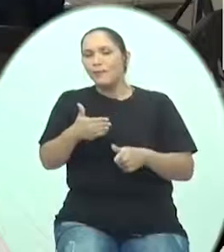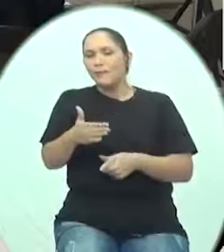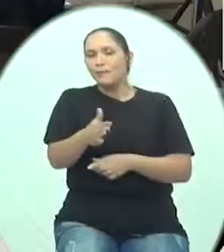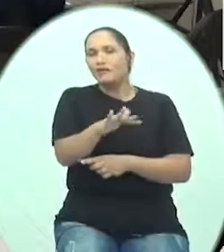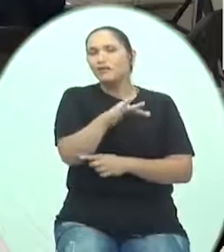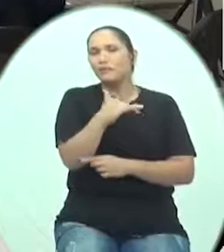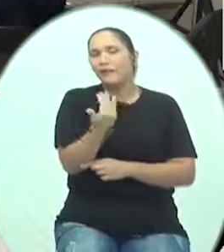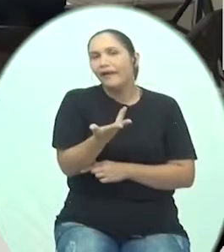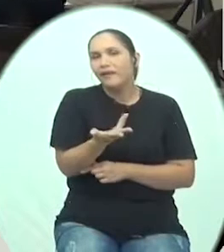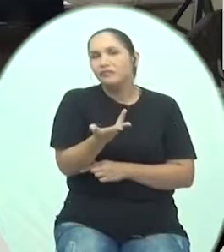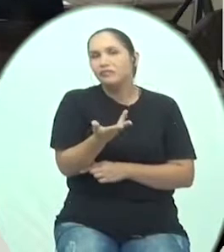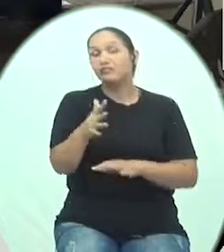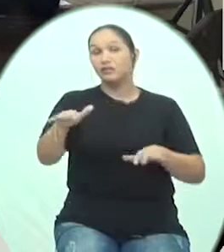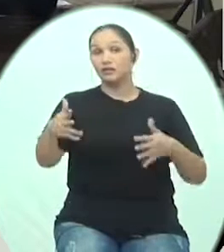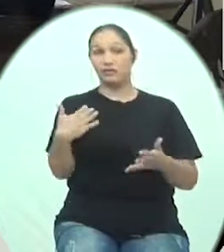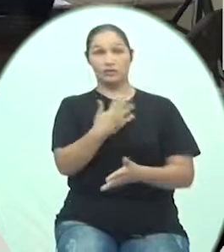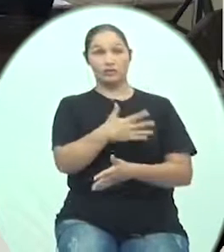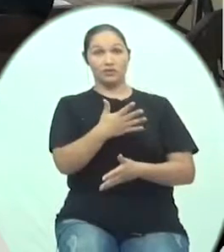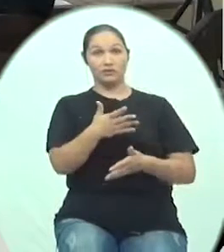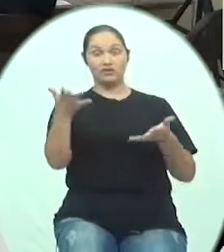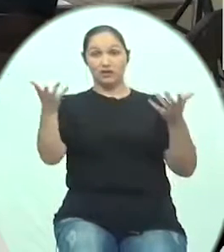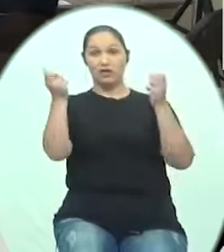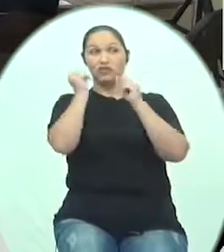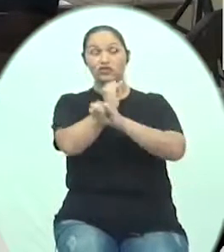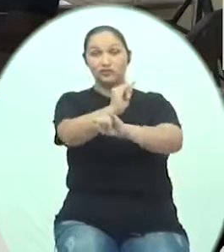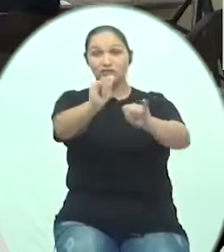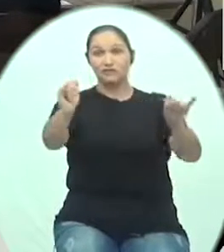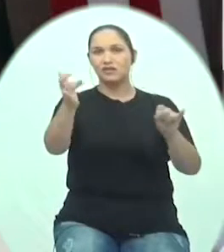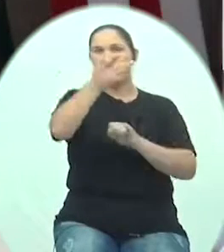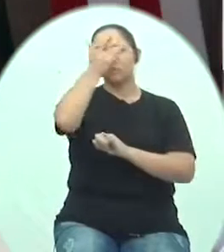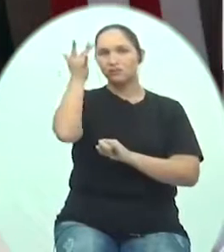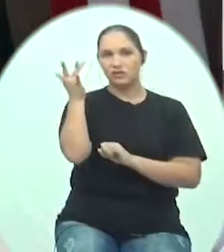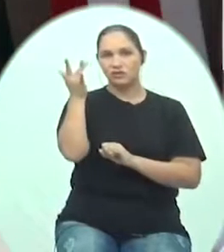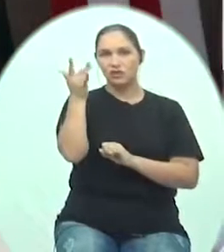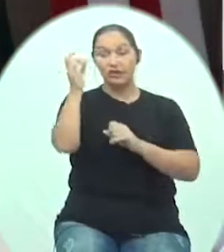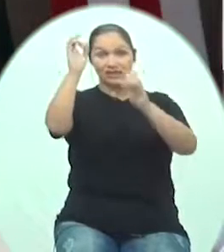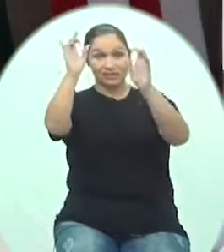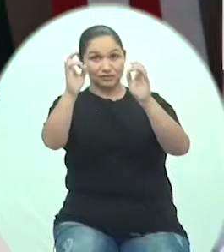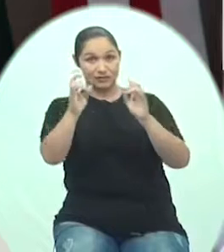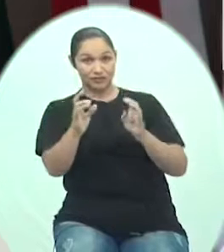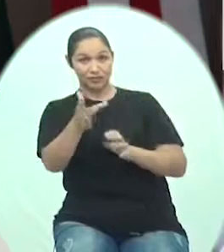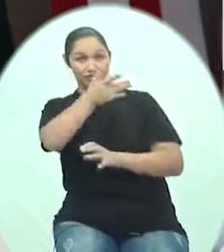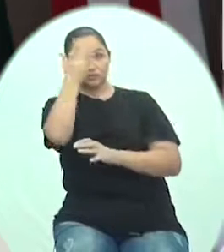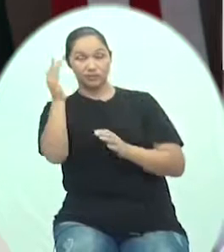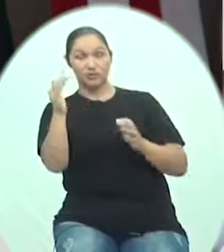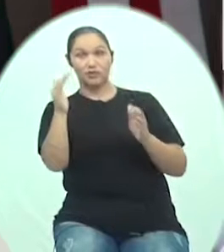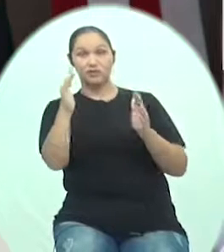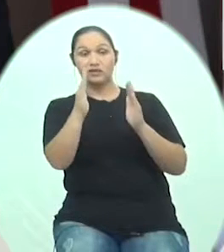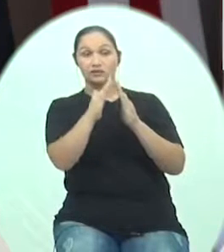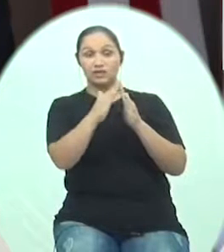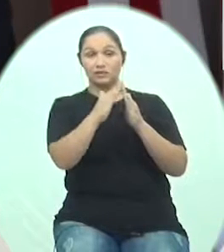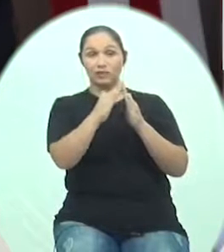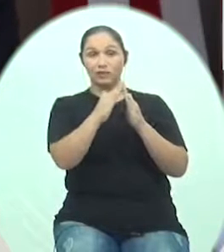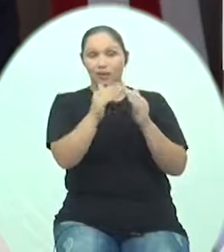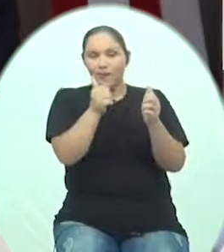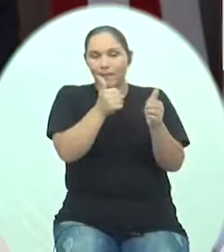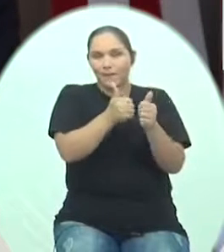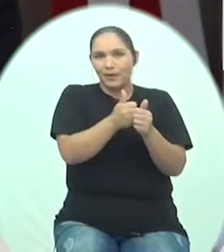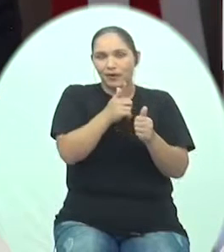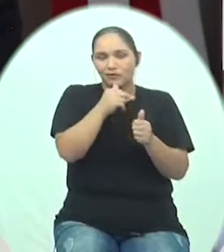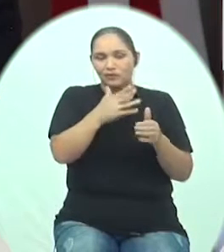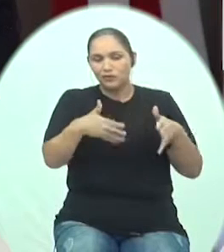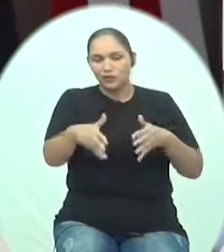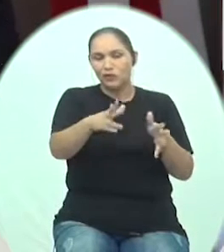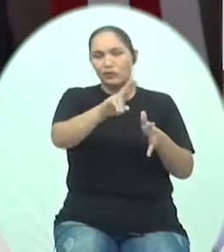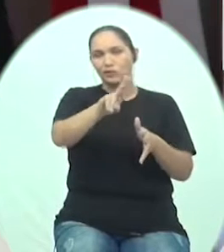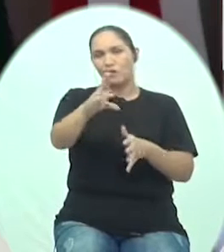de alertar a população eh principalmente a população vizinha ao Rio Criciuma para que se ainda não